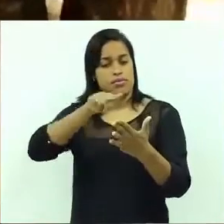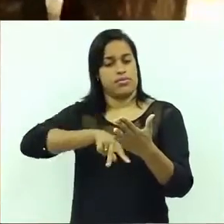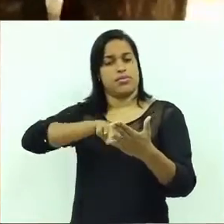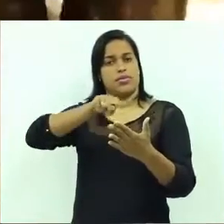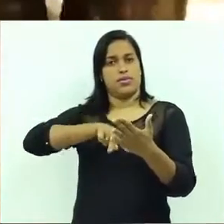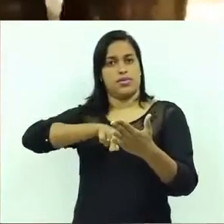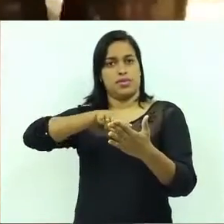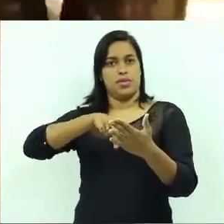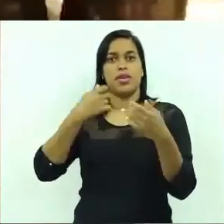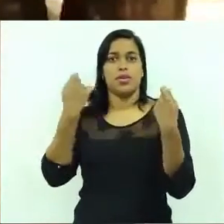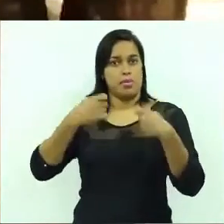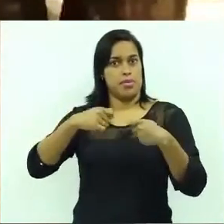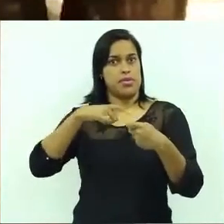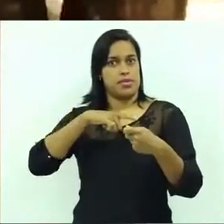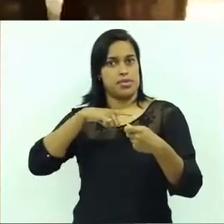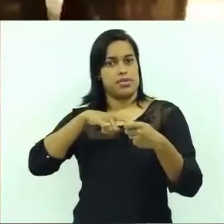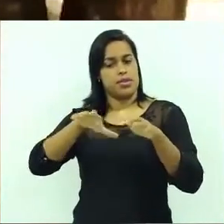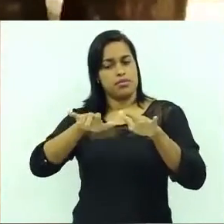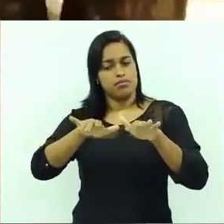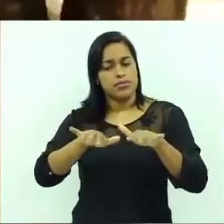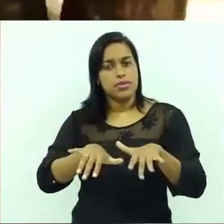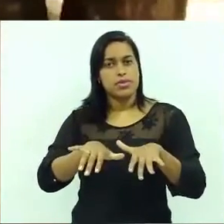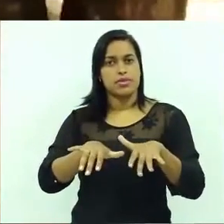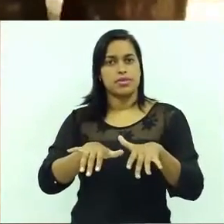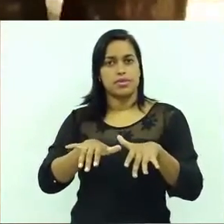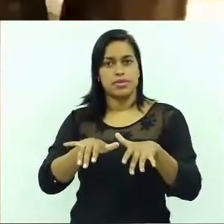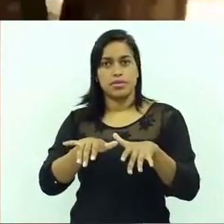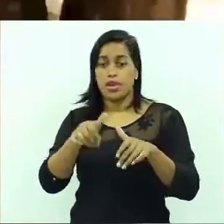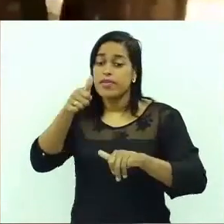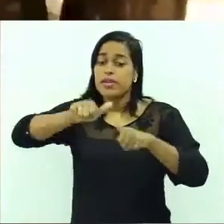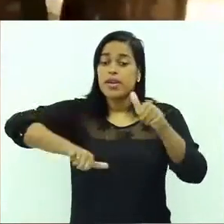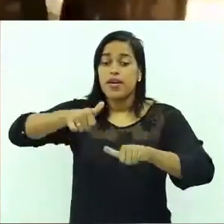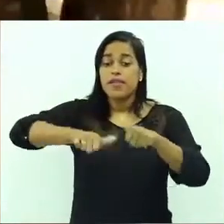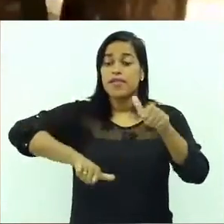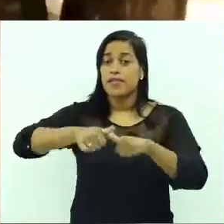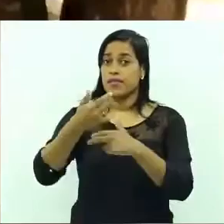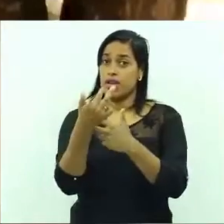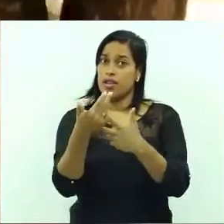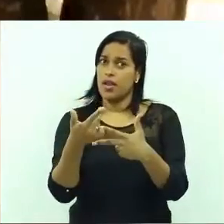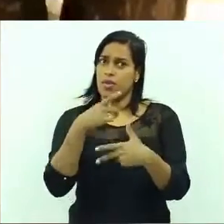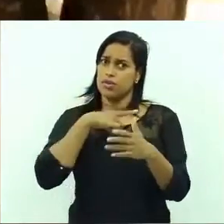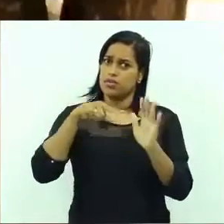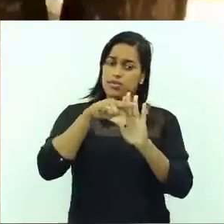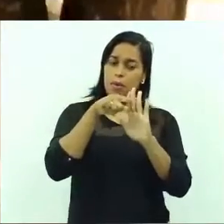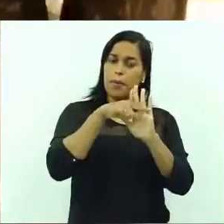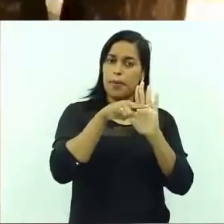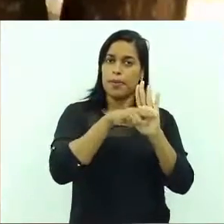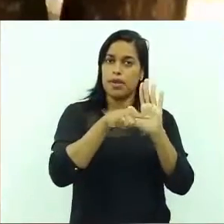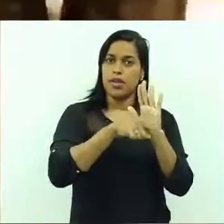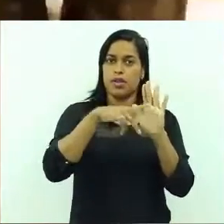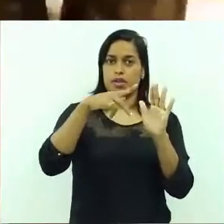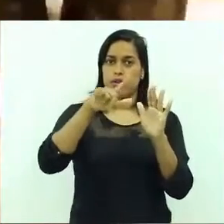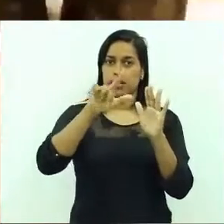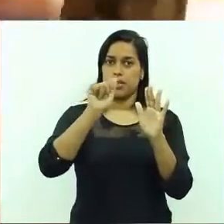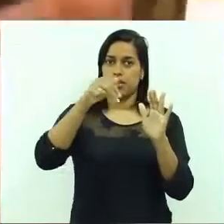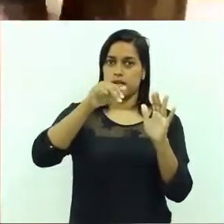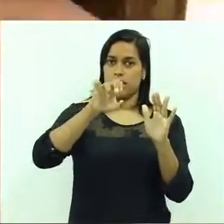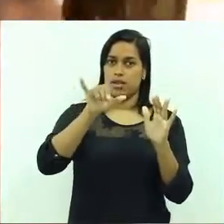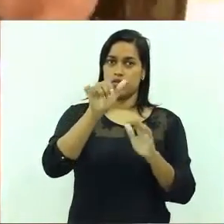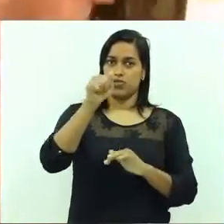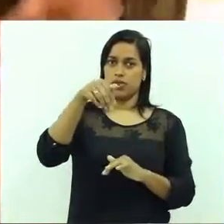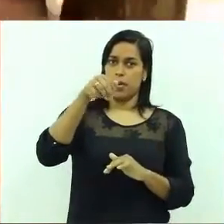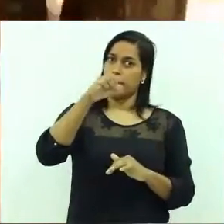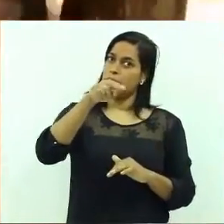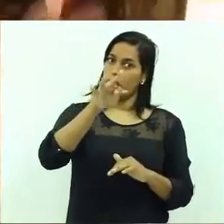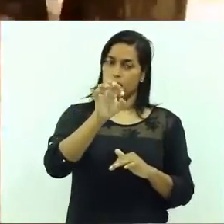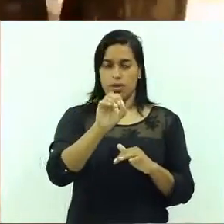coisa que tem consistência. Ele vai querer julgar alguma coisa que tem um plano, que tem um planejamento, que não vai